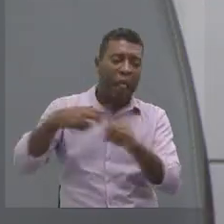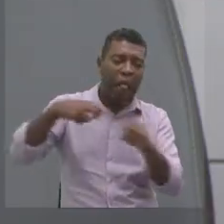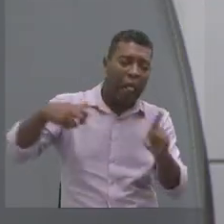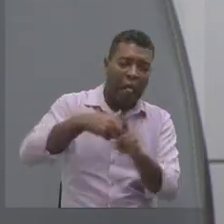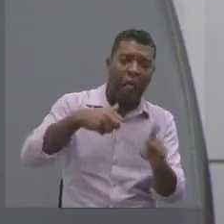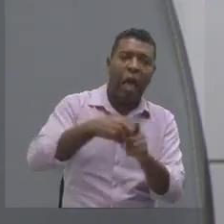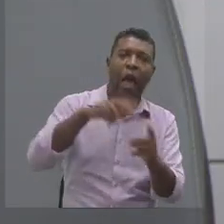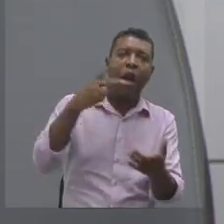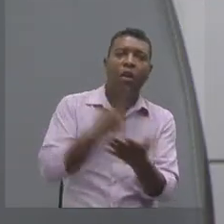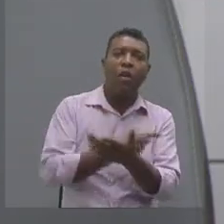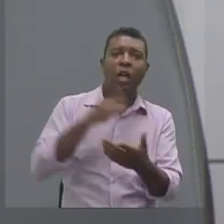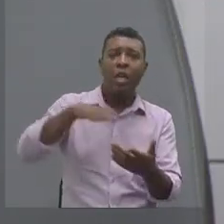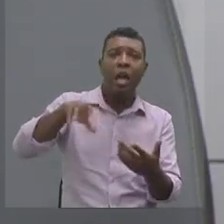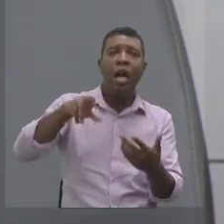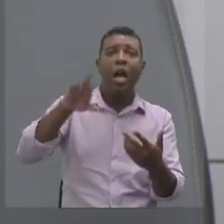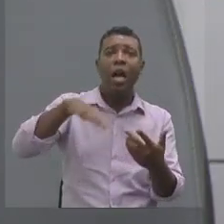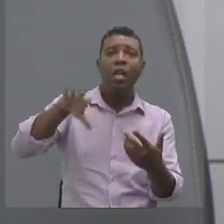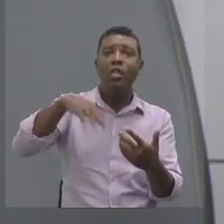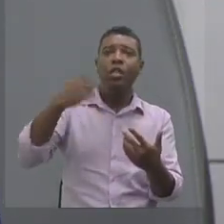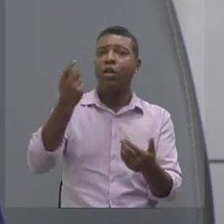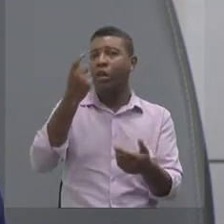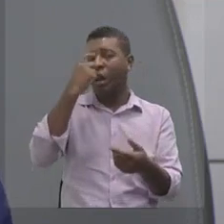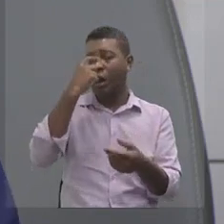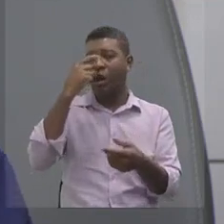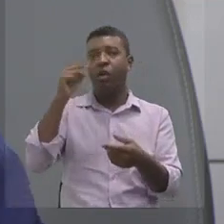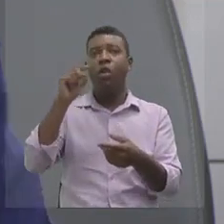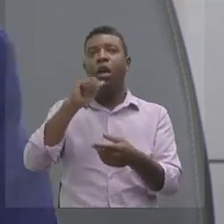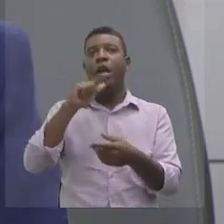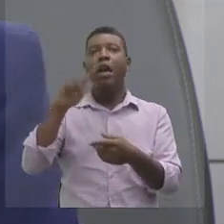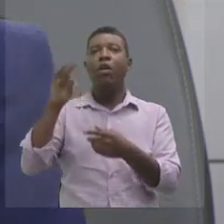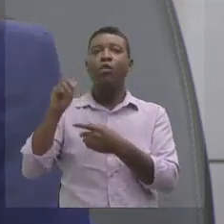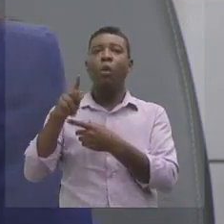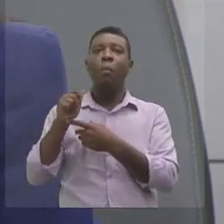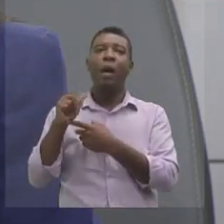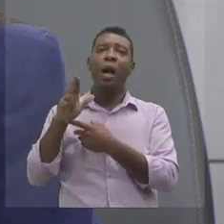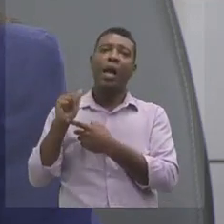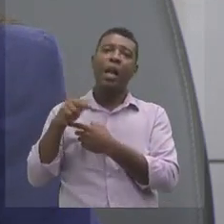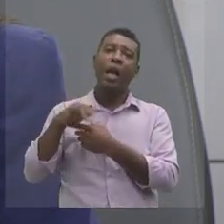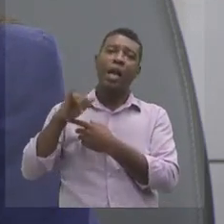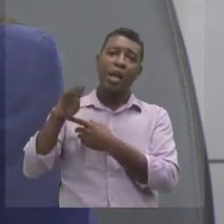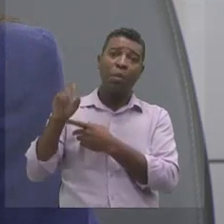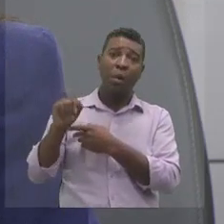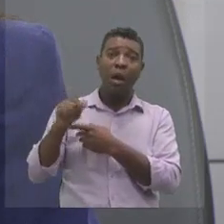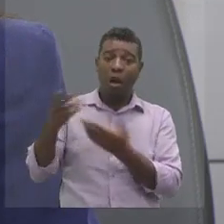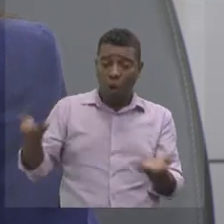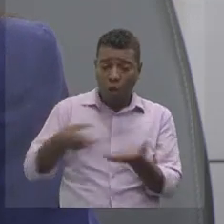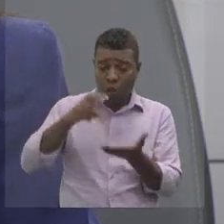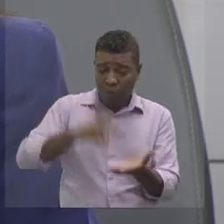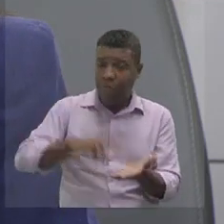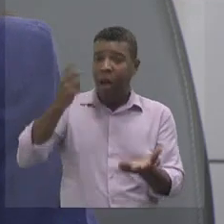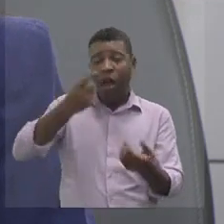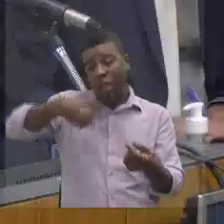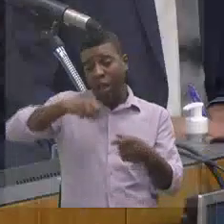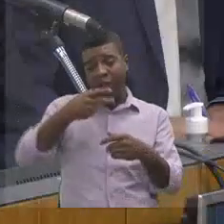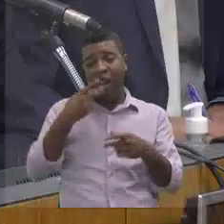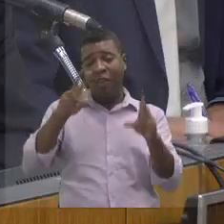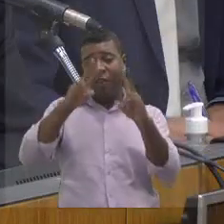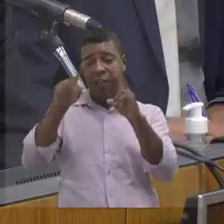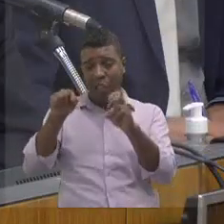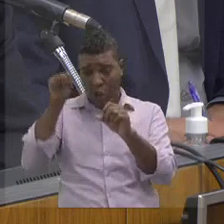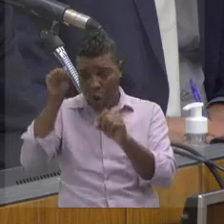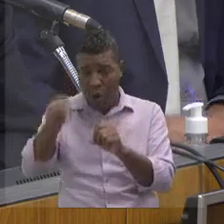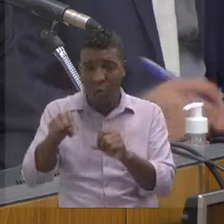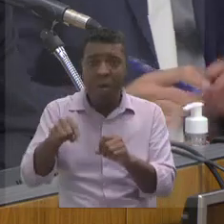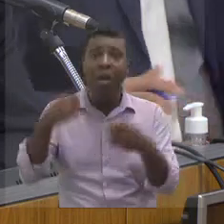do alto Paranaíba e eu sou obrigada a lembrar que mesmo amanhã enquanto a gente falava desse assunto da importância de estender